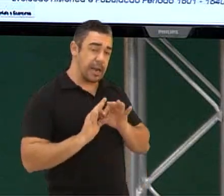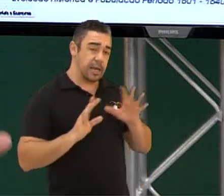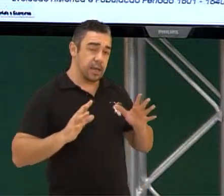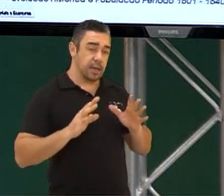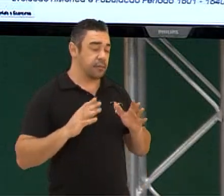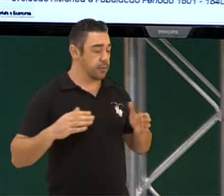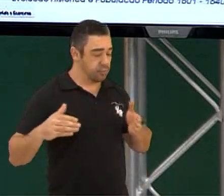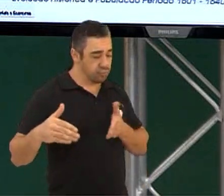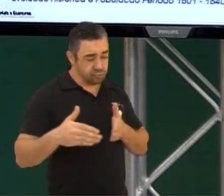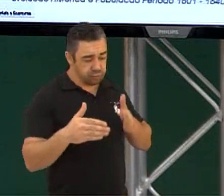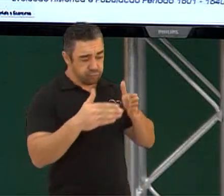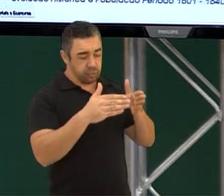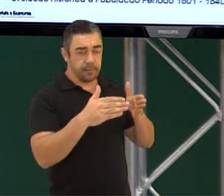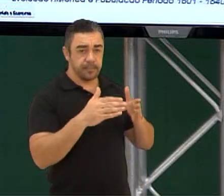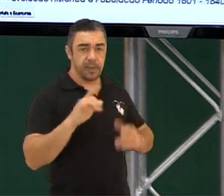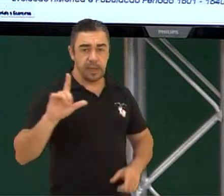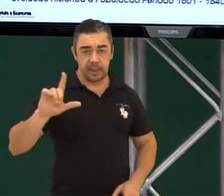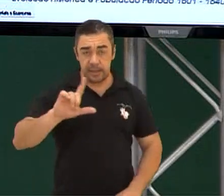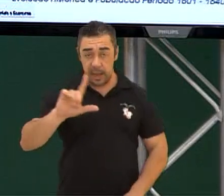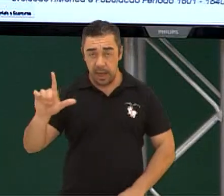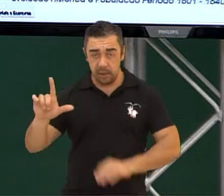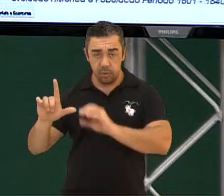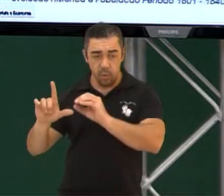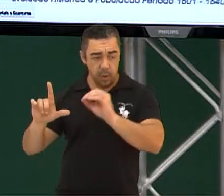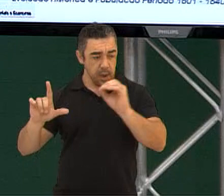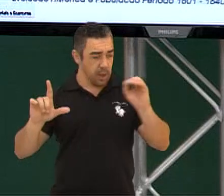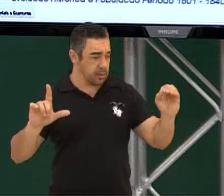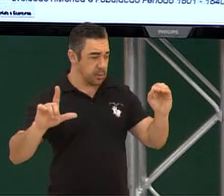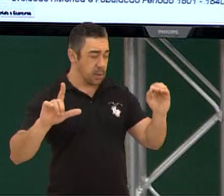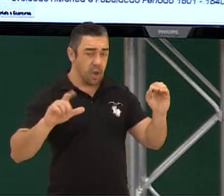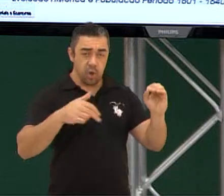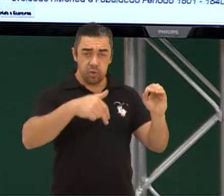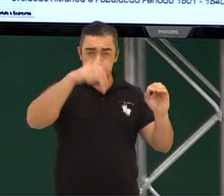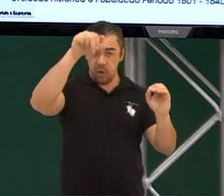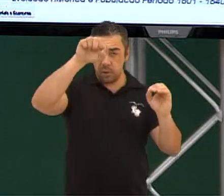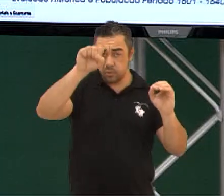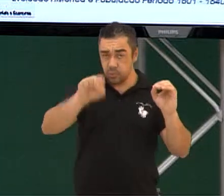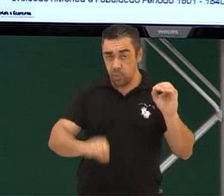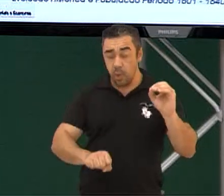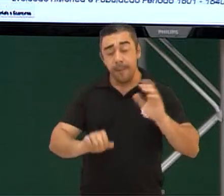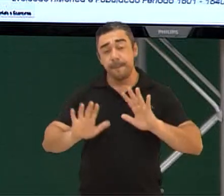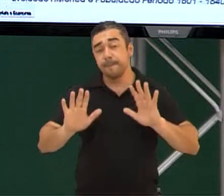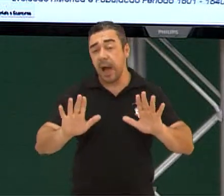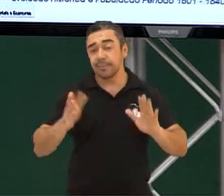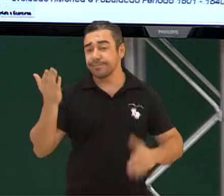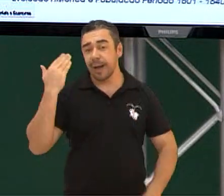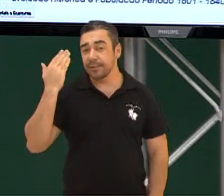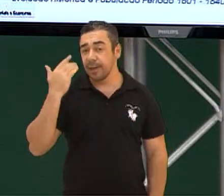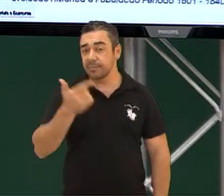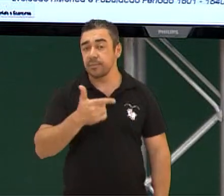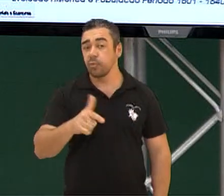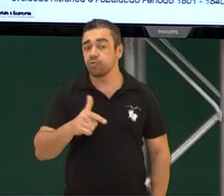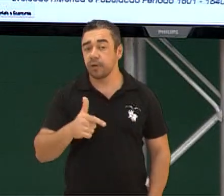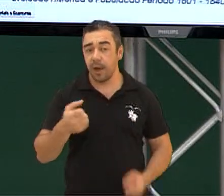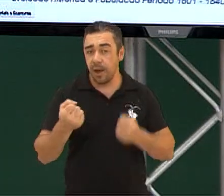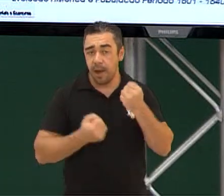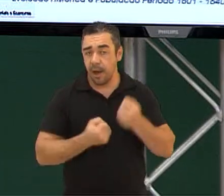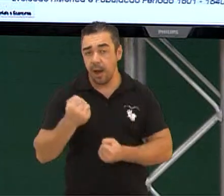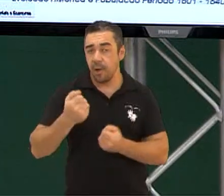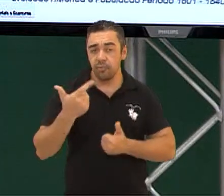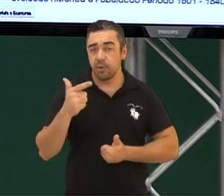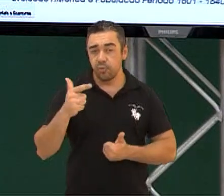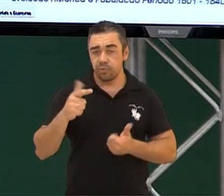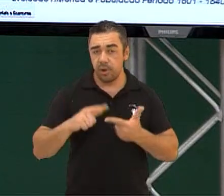Até a localidade, então saindo de leste a oeste, de norte a sul do estado. Mas imagine nesse período, então, que nós não tínhamos, né? Então foram citados,